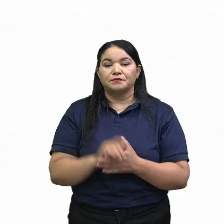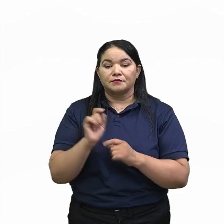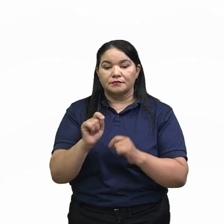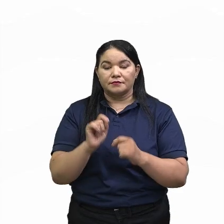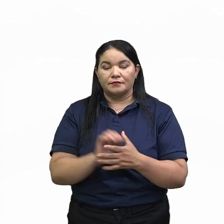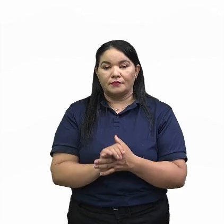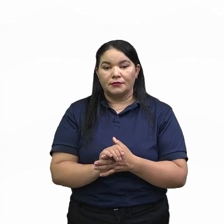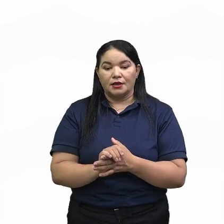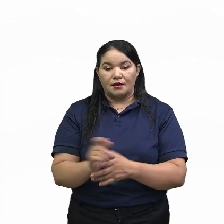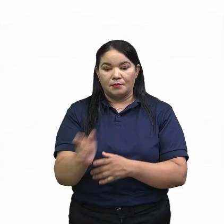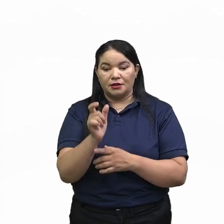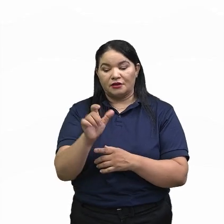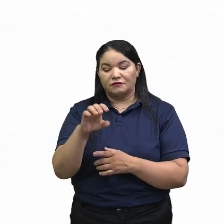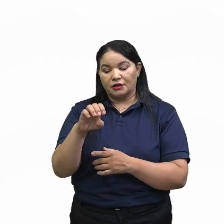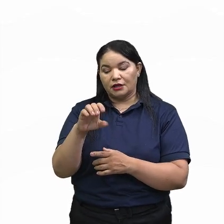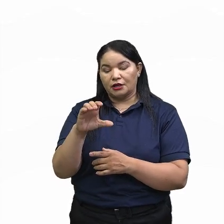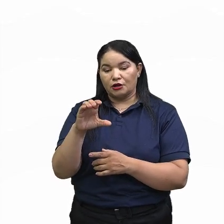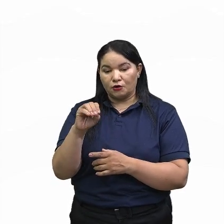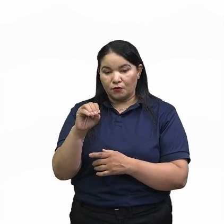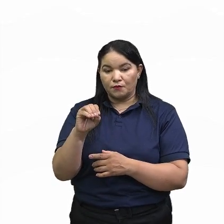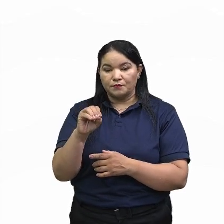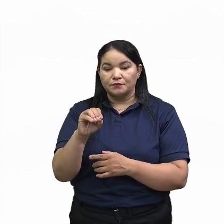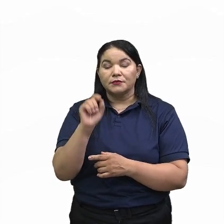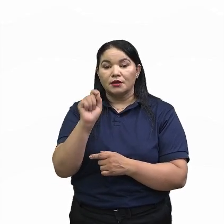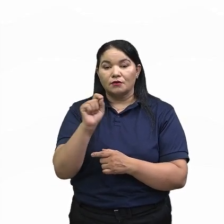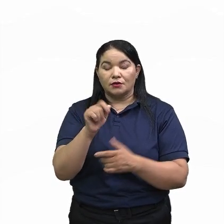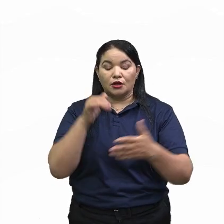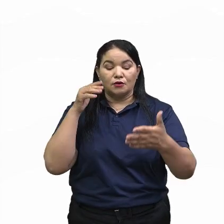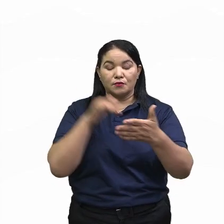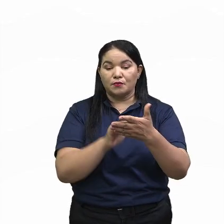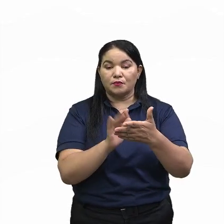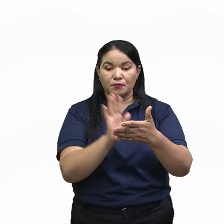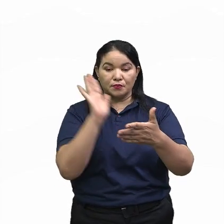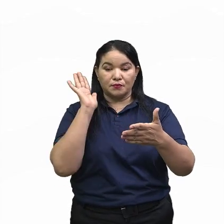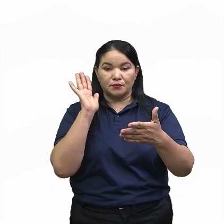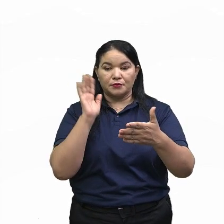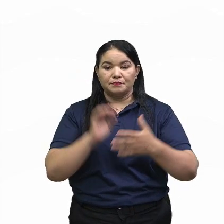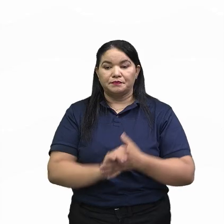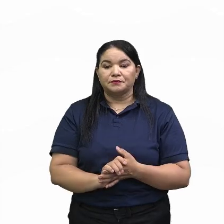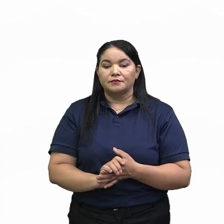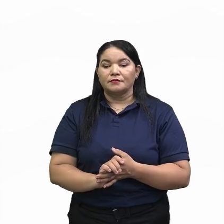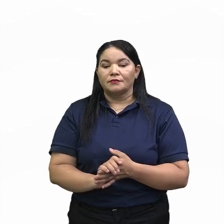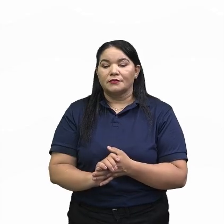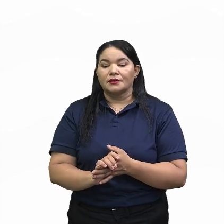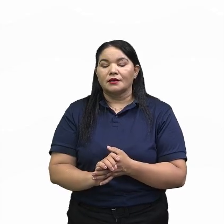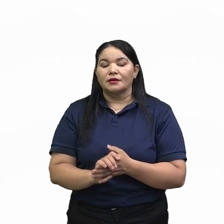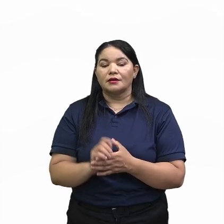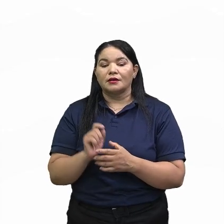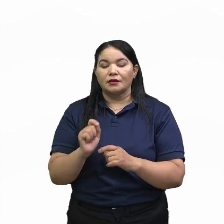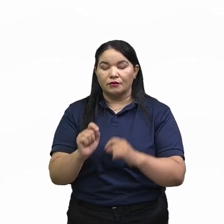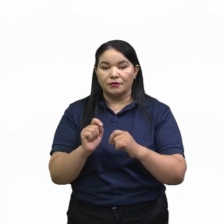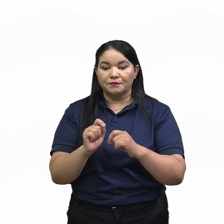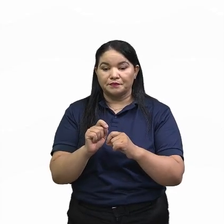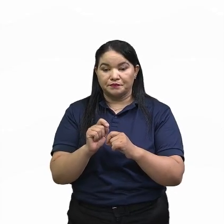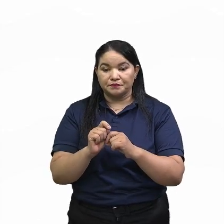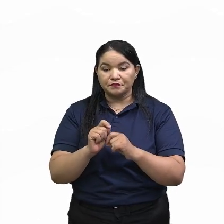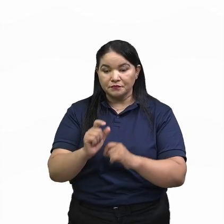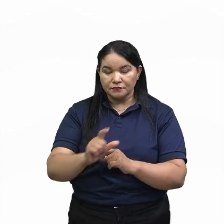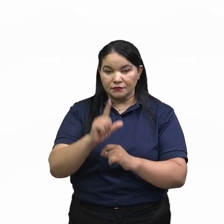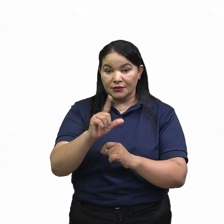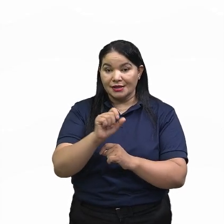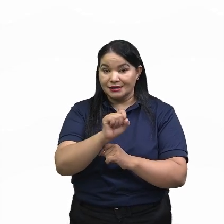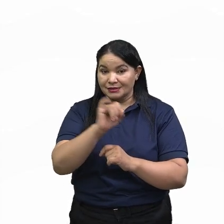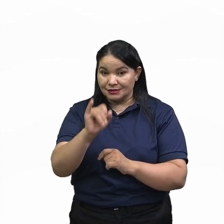refletido. A fração de energia transportada pela onda de som refletida será maior se